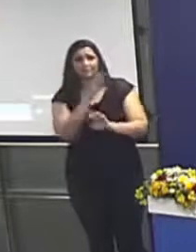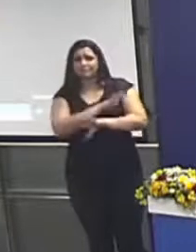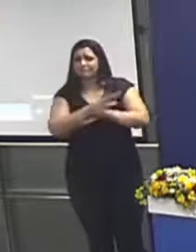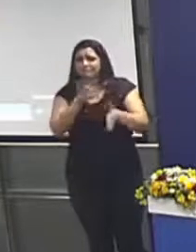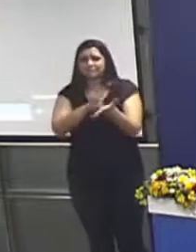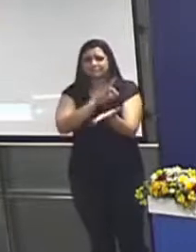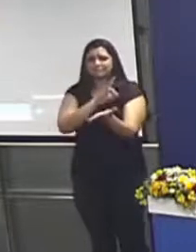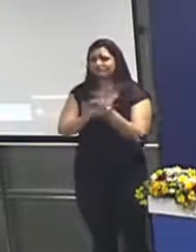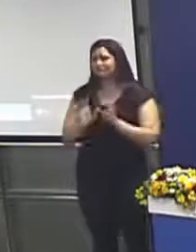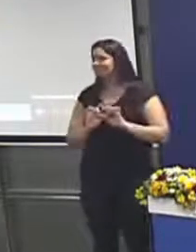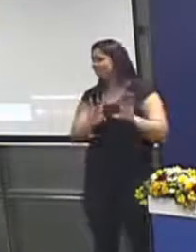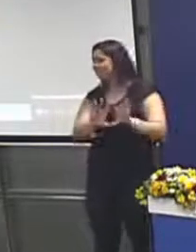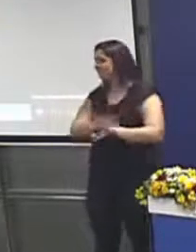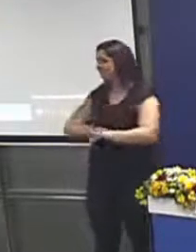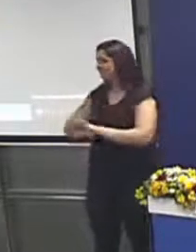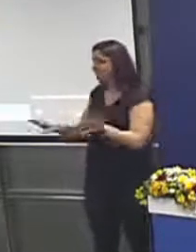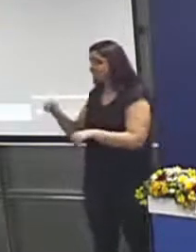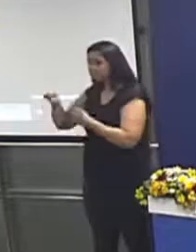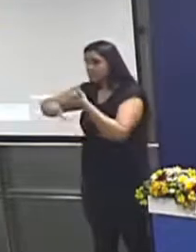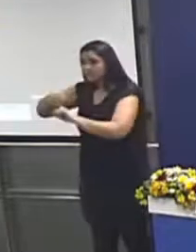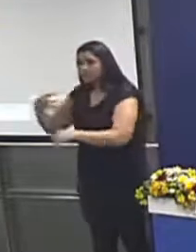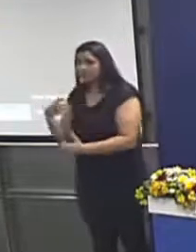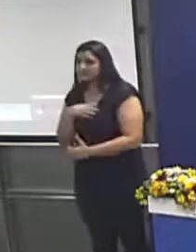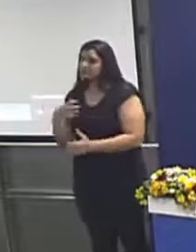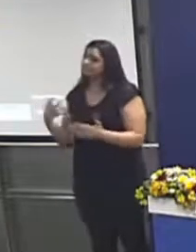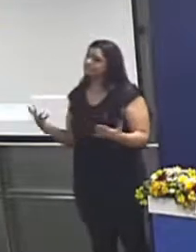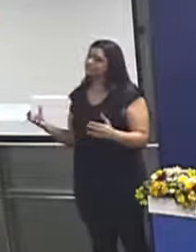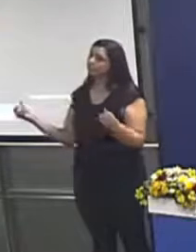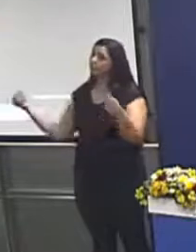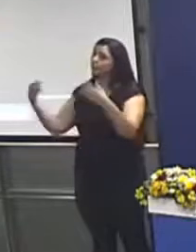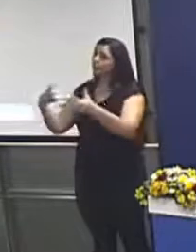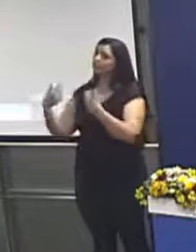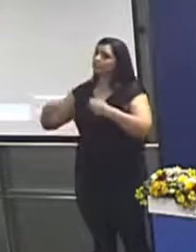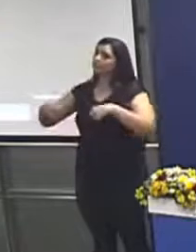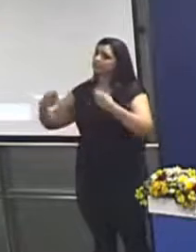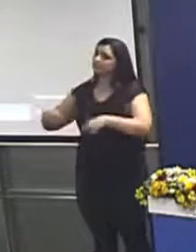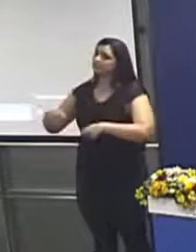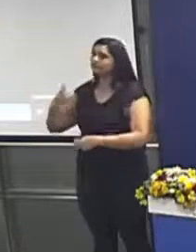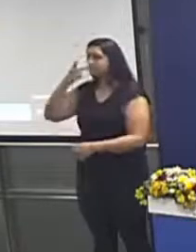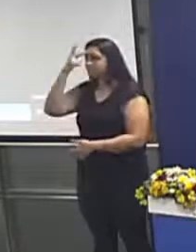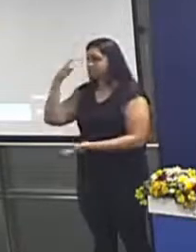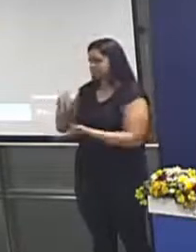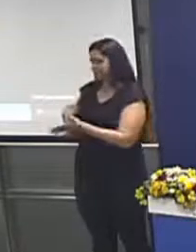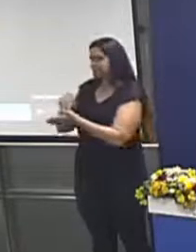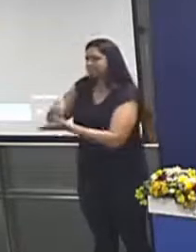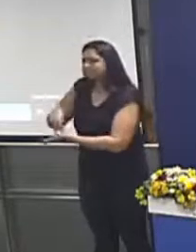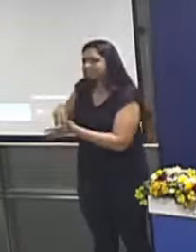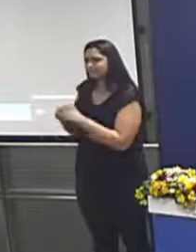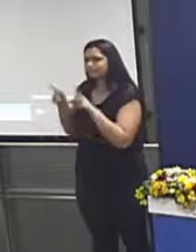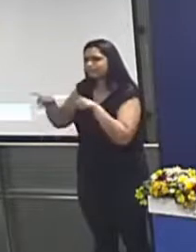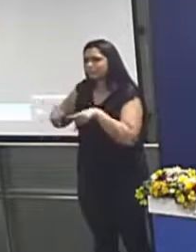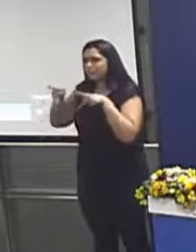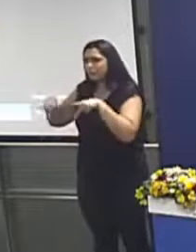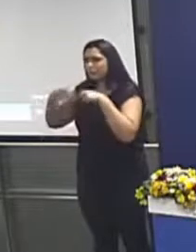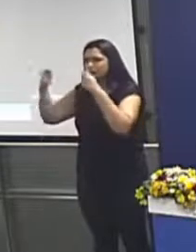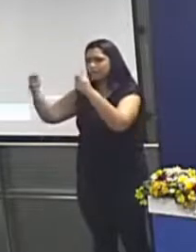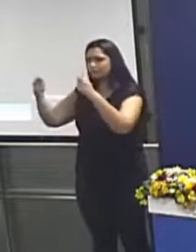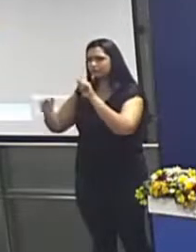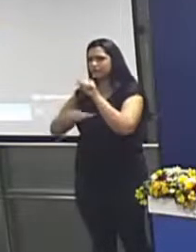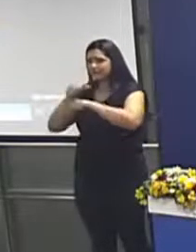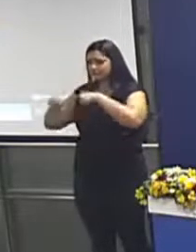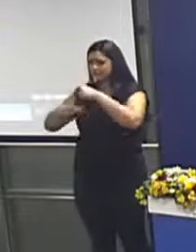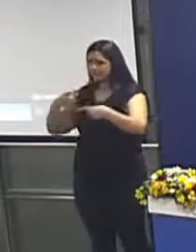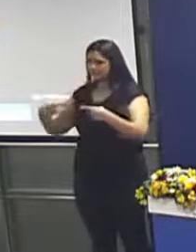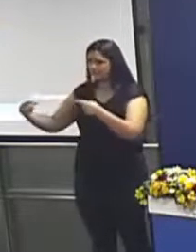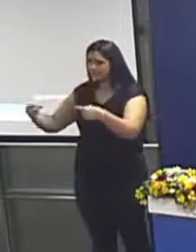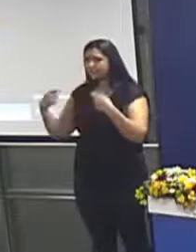de forma violenta. Pra mudar o cenário tem que ser algo novo. Alguém com pé no barro que represente o povo. Reforma política